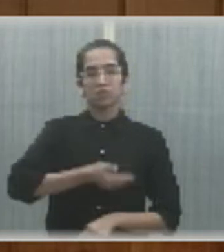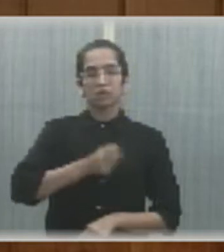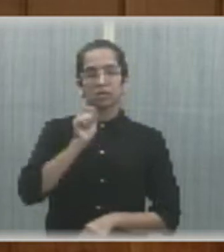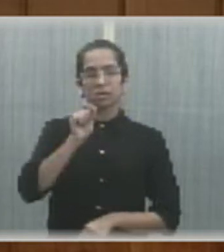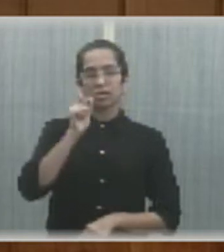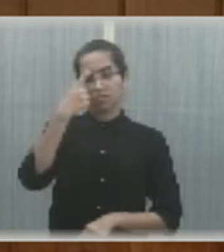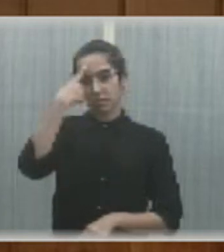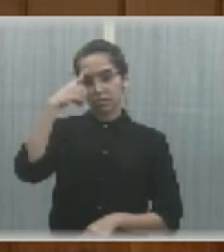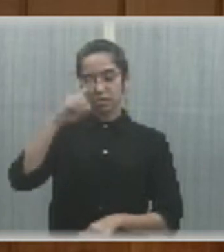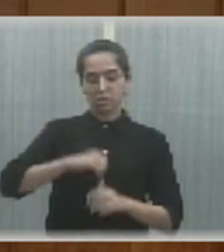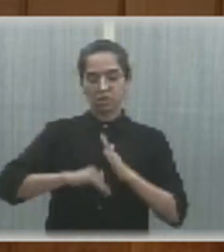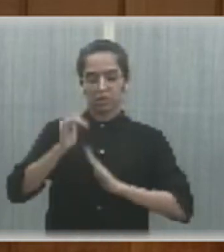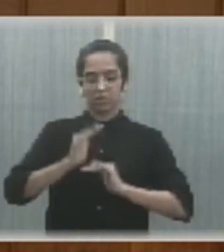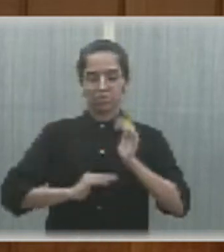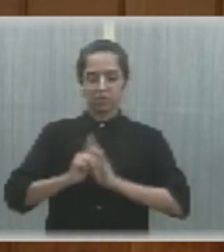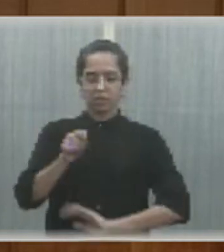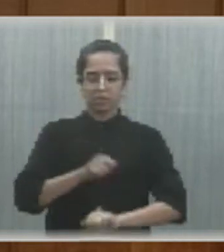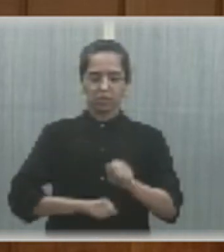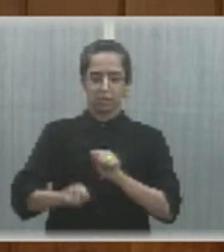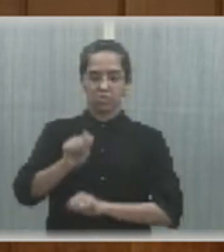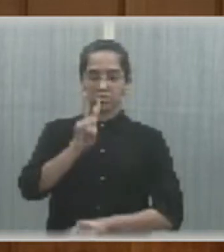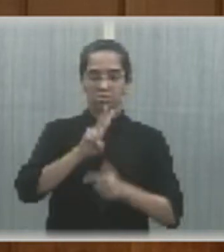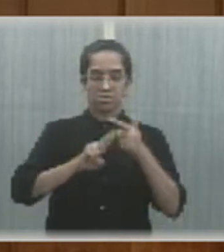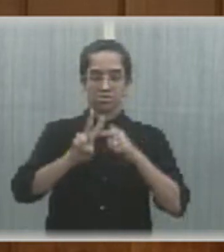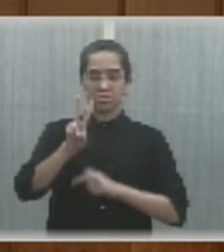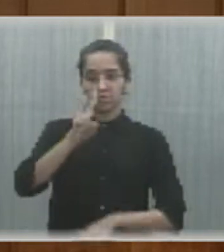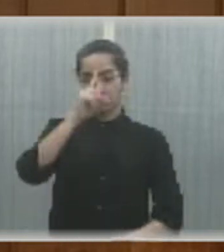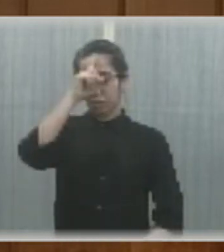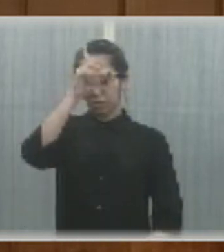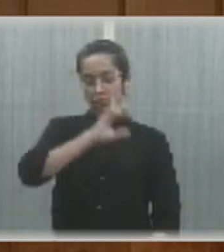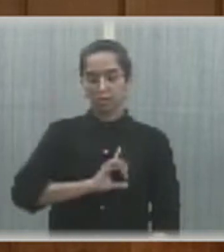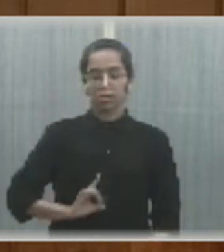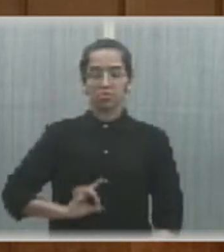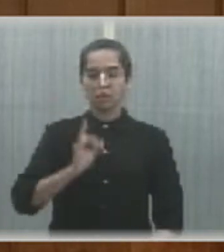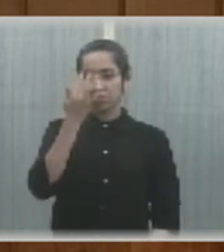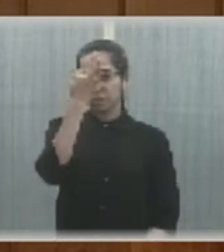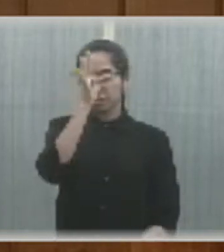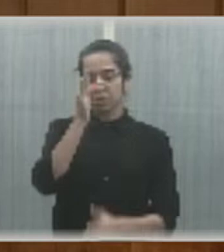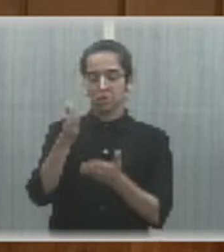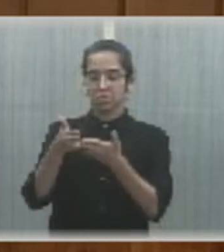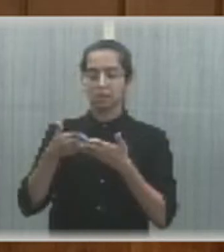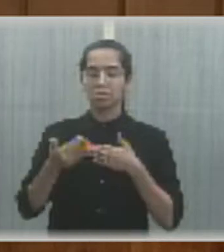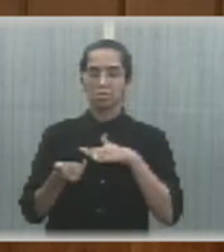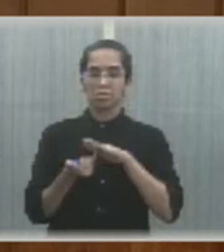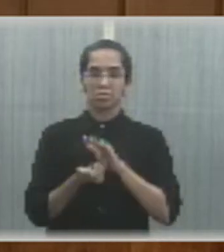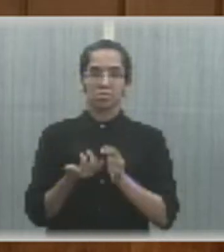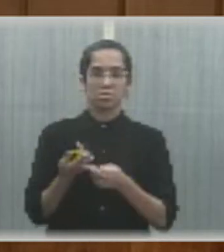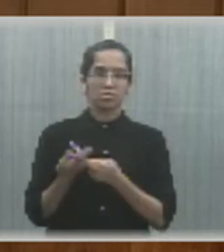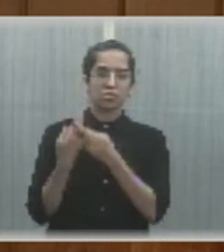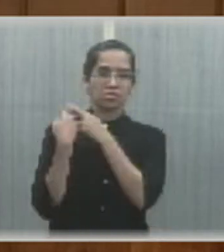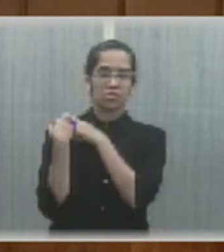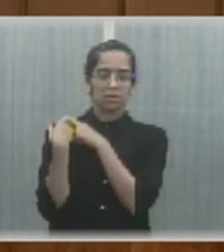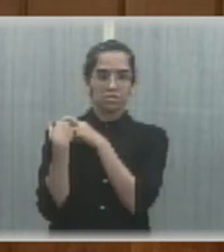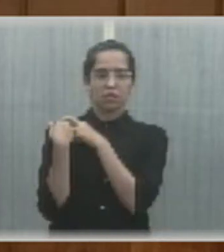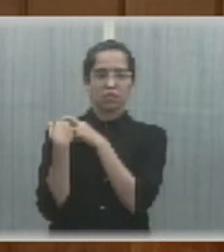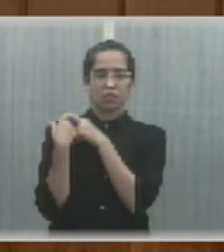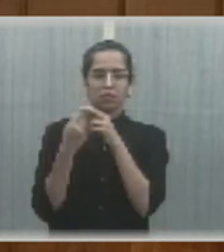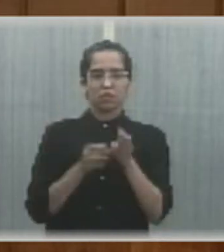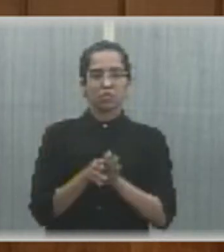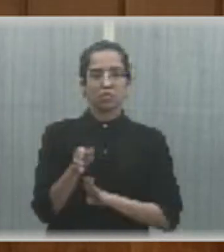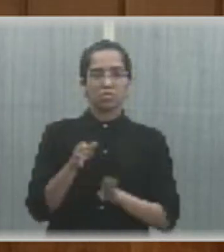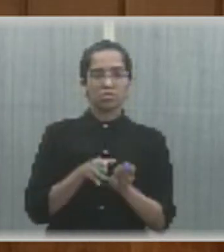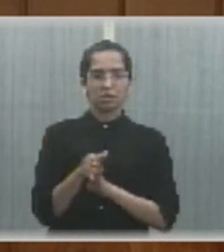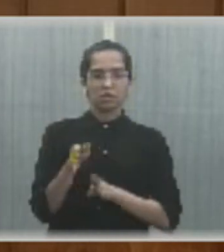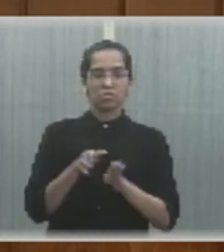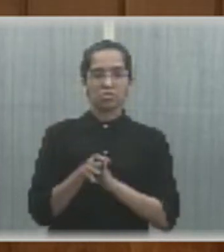do administrador, e dois de autoria do senhor deputado Franzé Silva, os quais solicitam dos órgãos competentes orientação